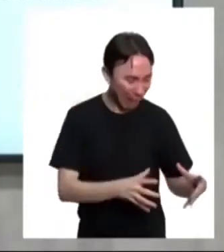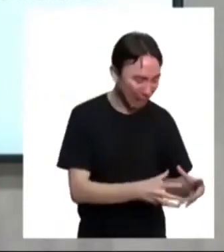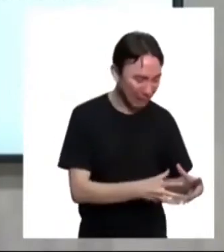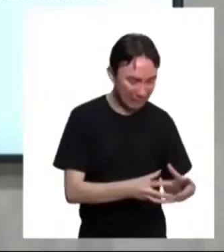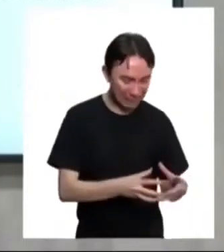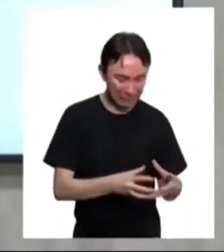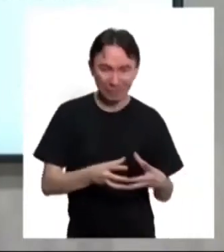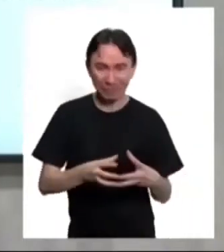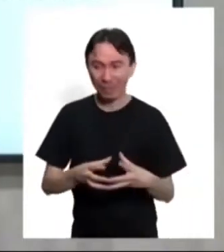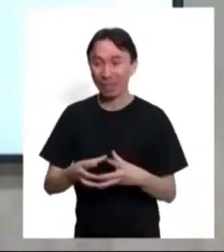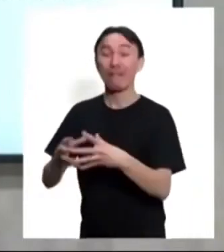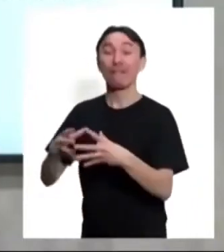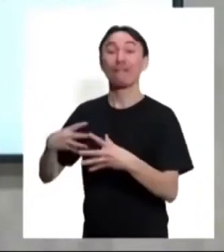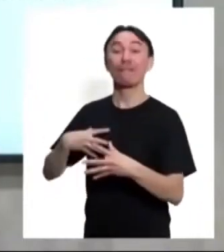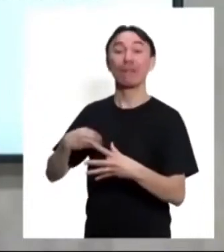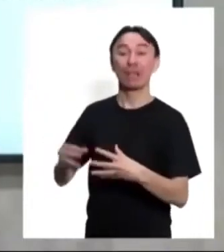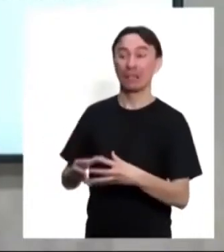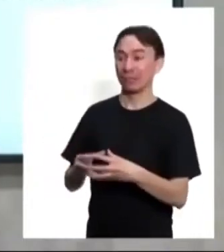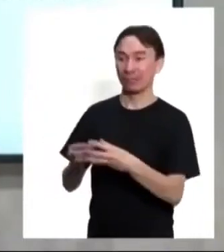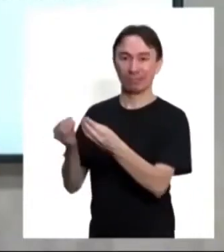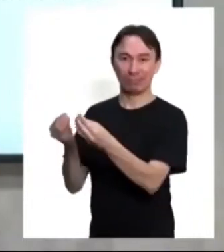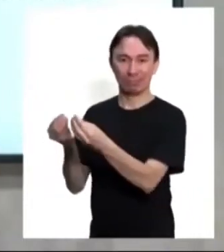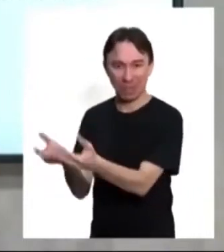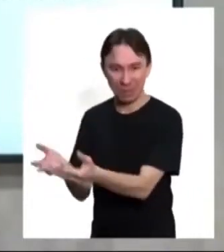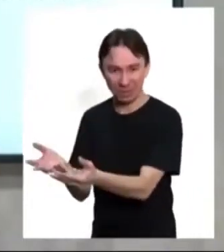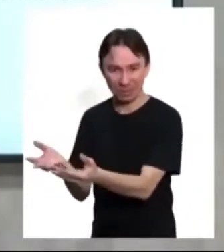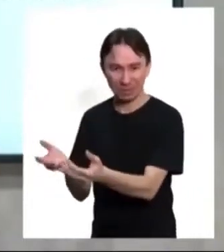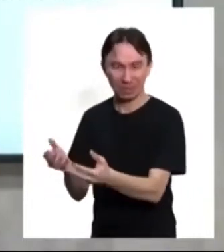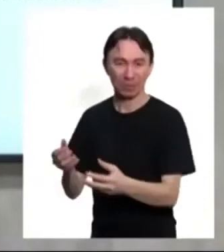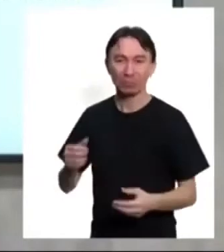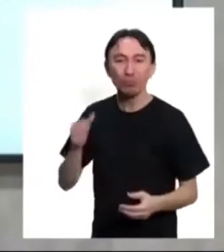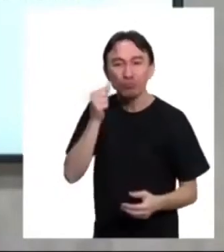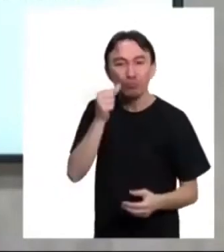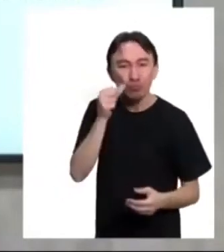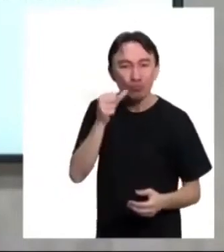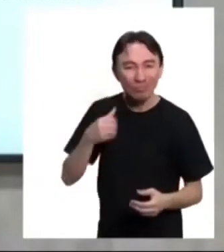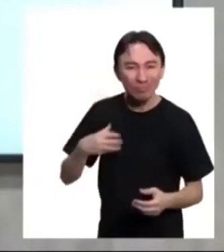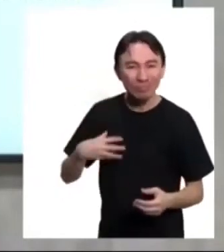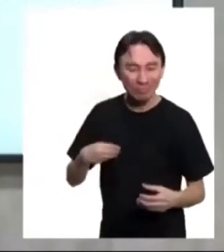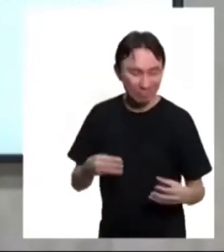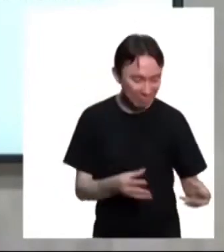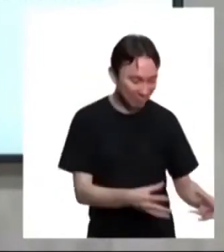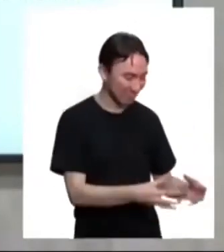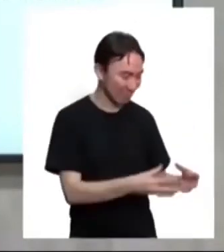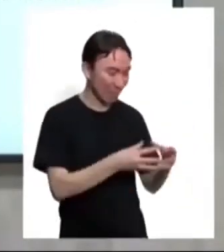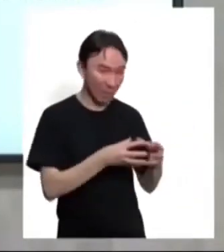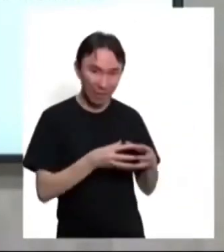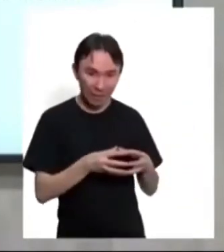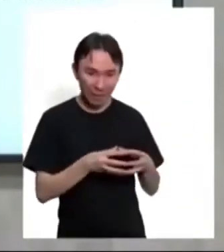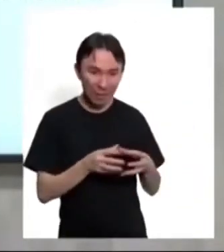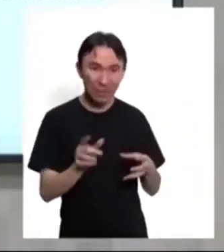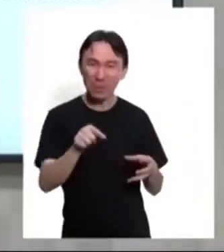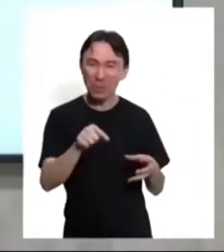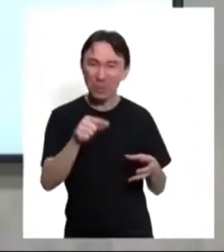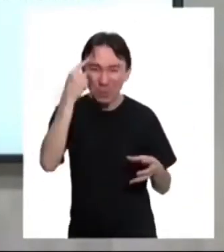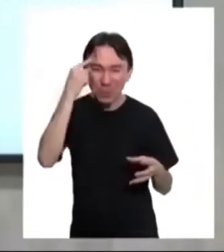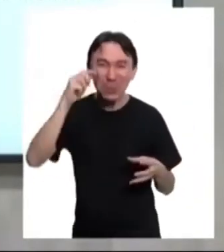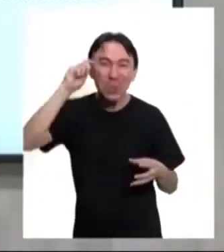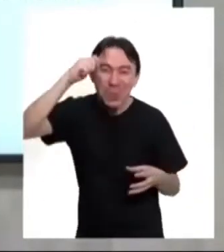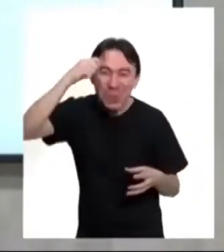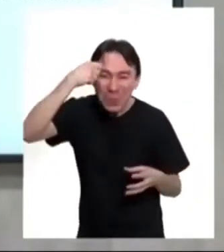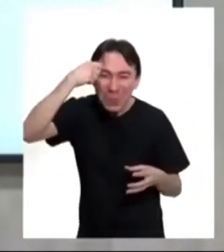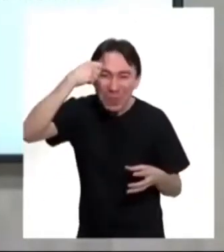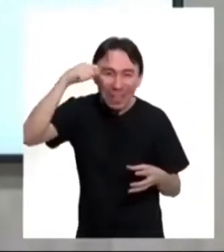Eneida. Essa menina, então, imagina, o césio é interessante, no escuro ele brilha. Então ela passava